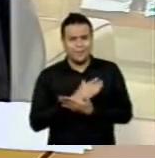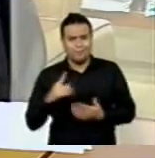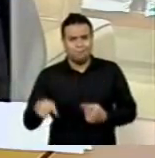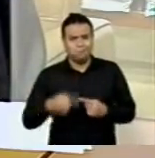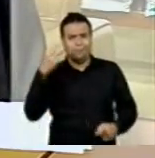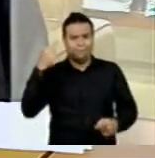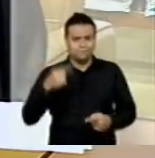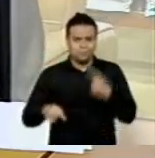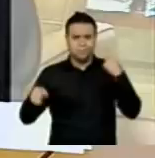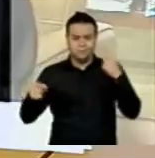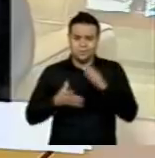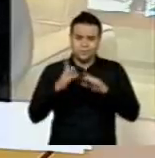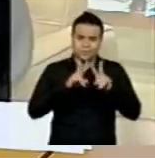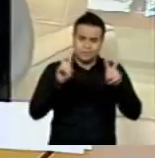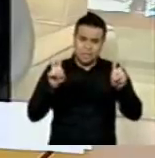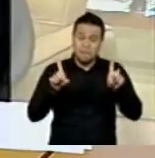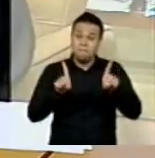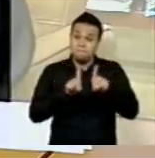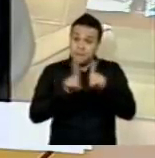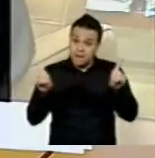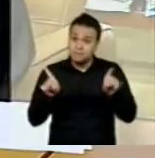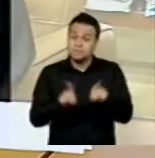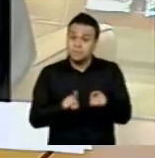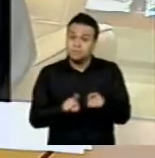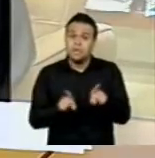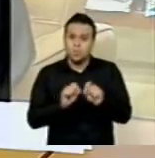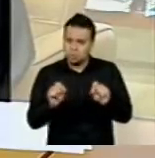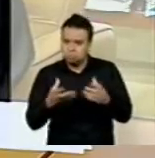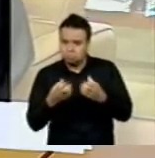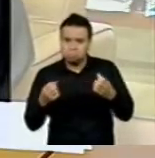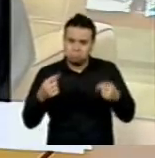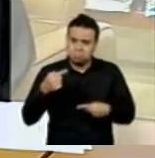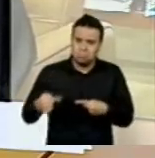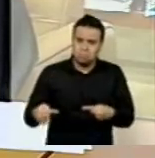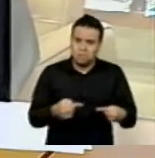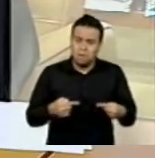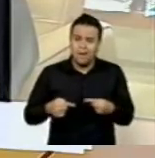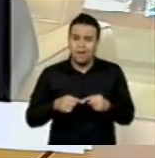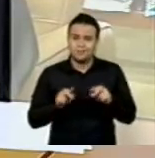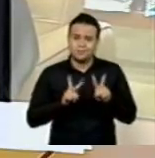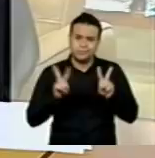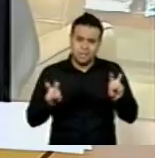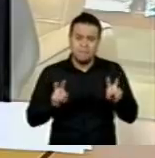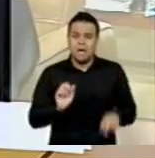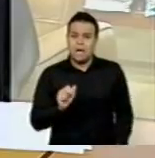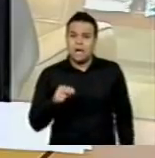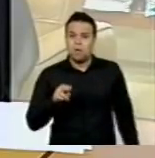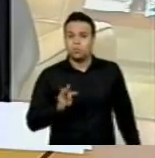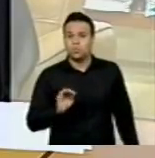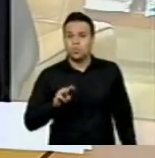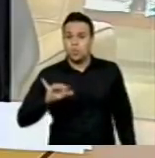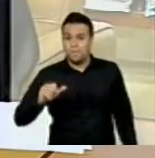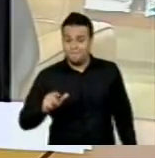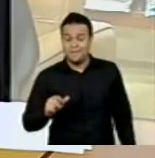tema, mas também tem admitido para debates da autonomia institucional.